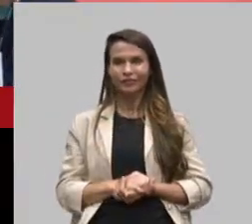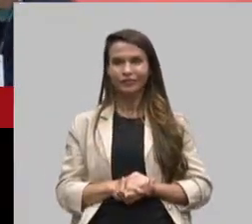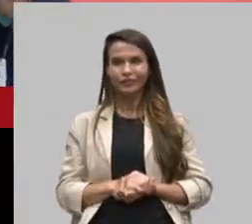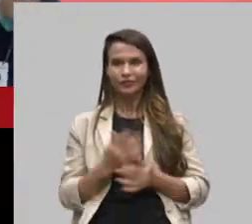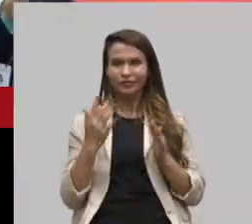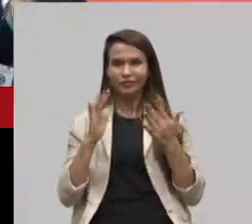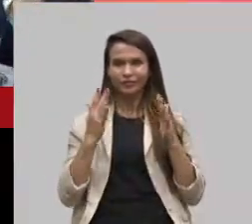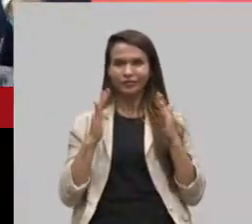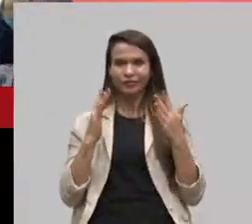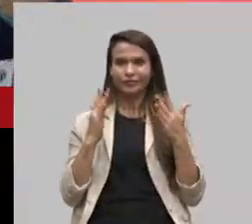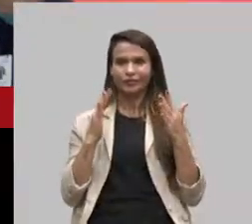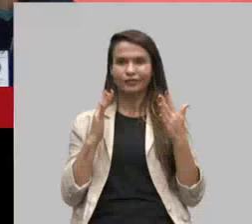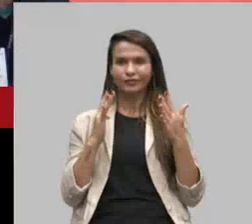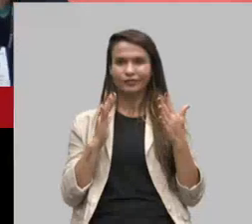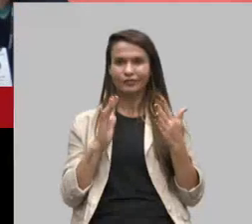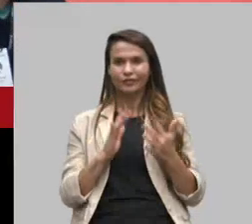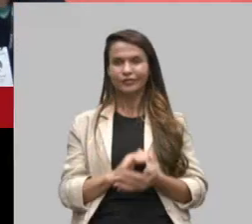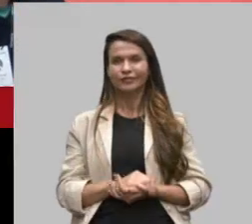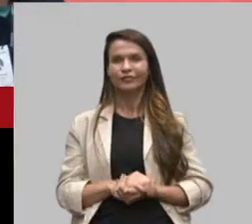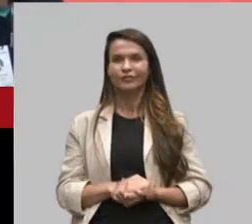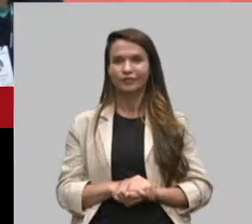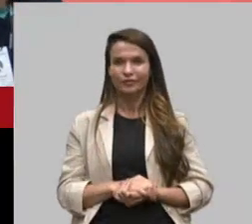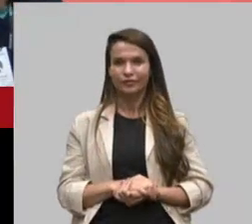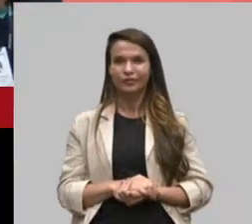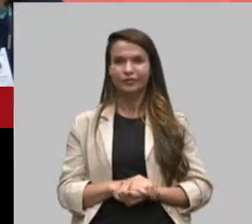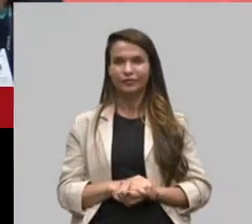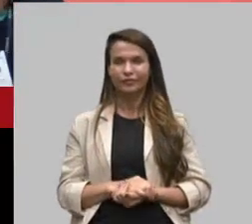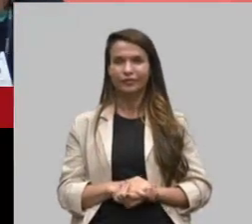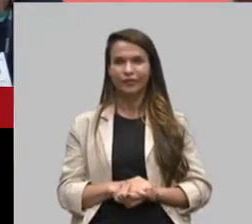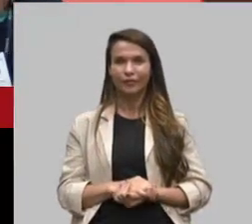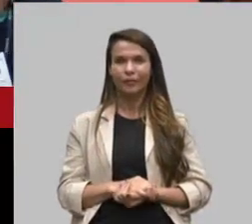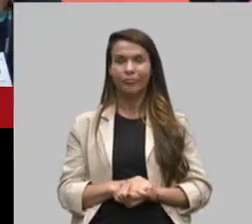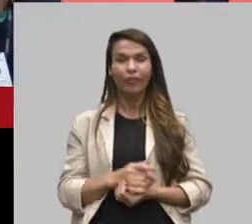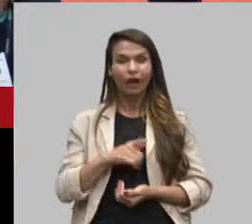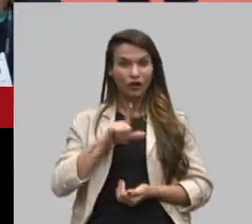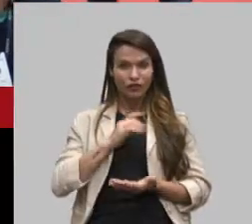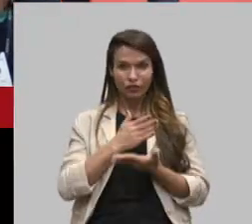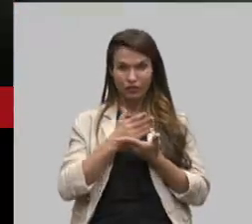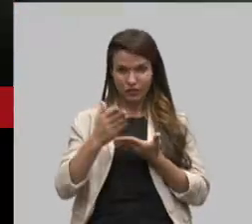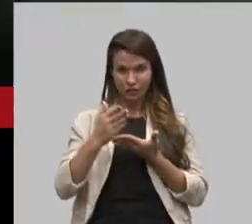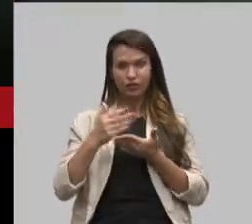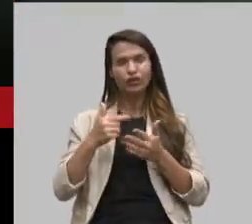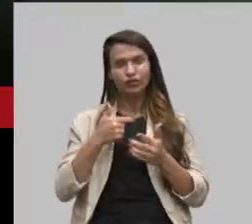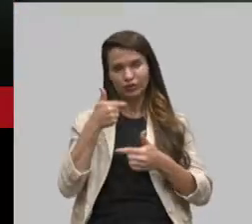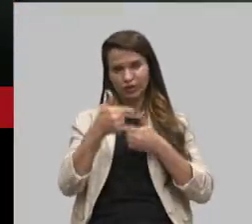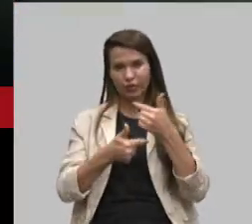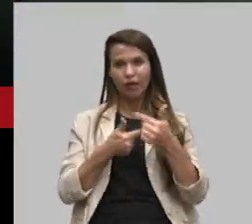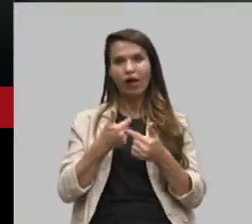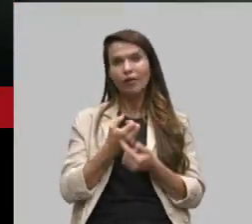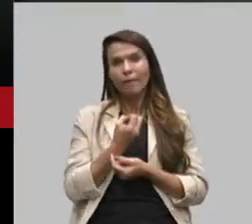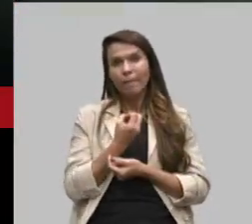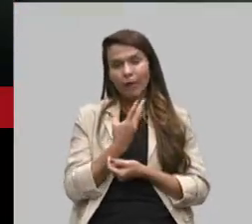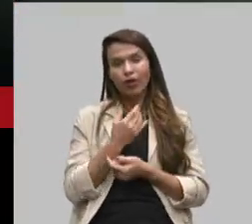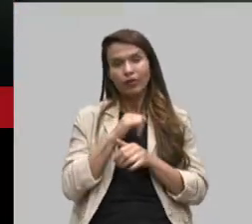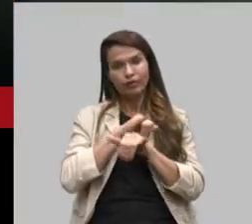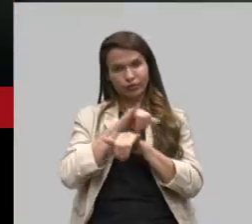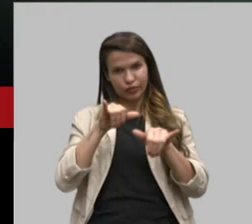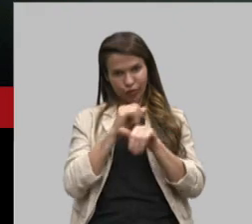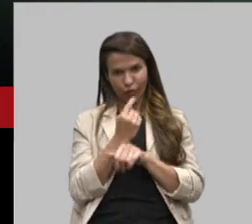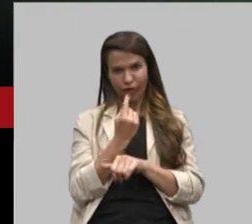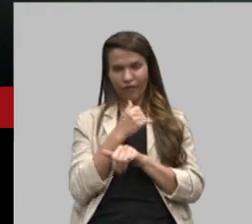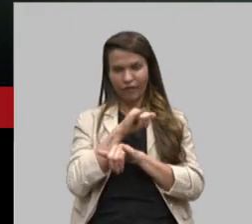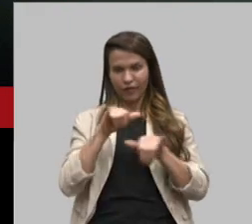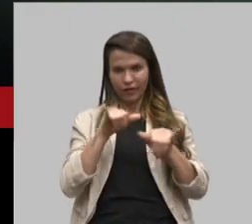tem e ah antes da gente começar nossos trabalhos é bom a gente dar um aviso que